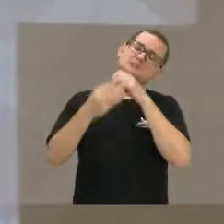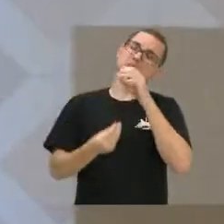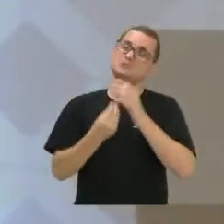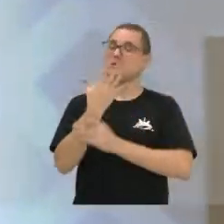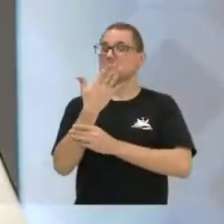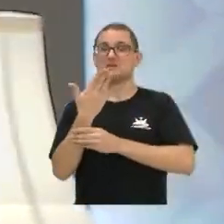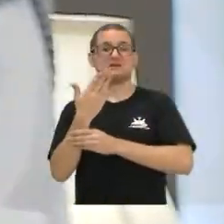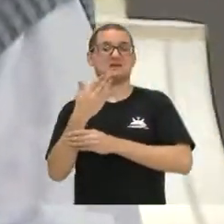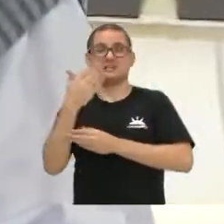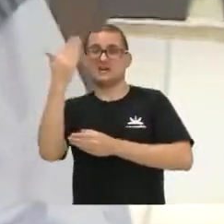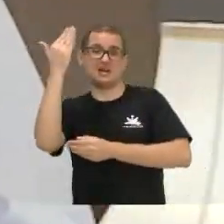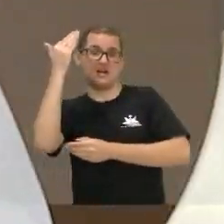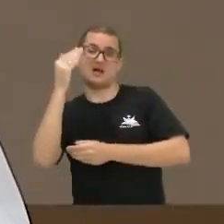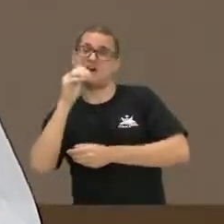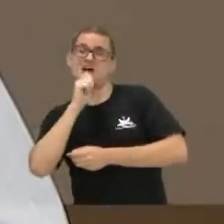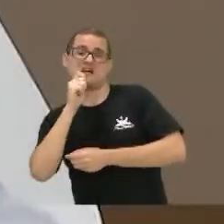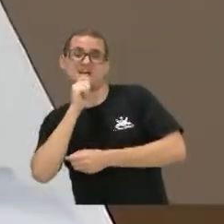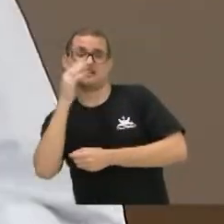tecnologia